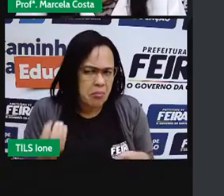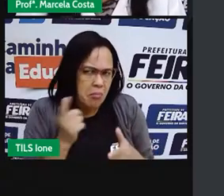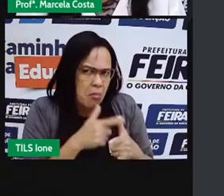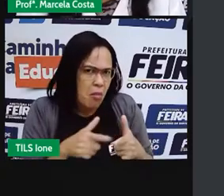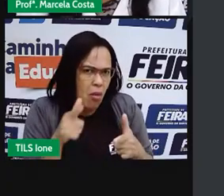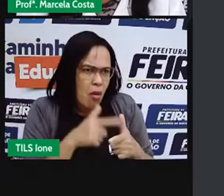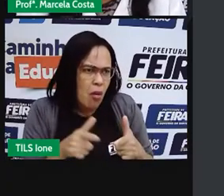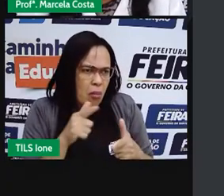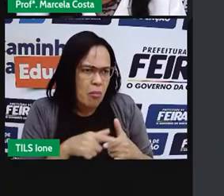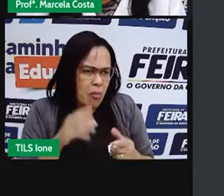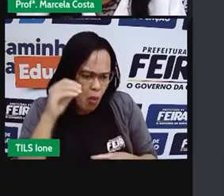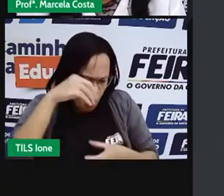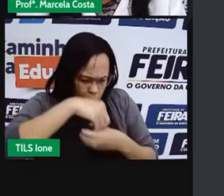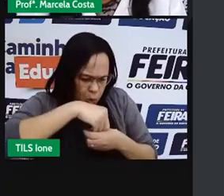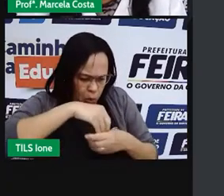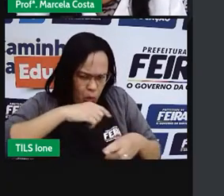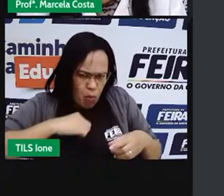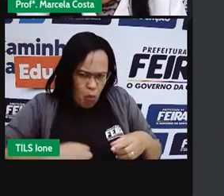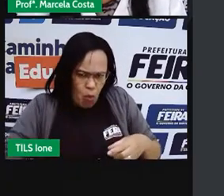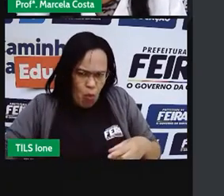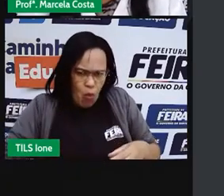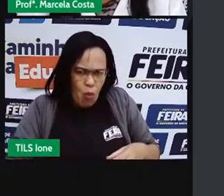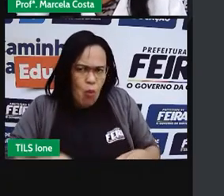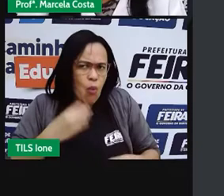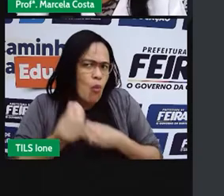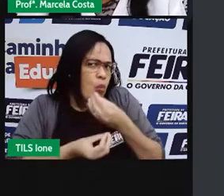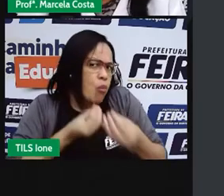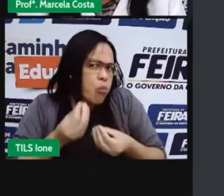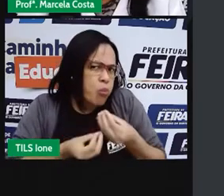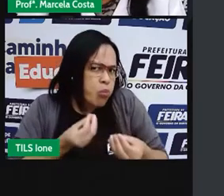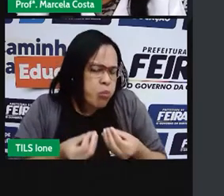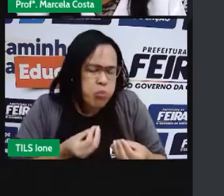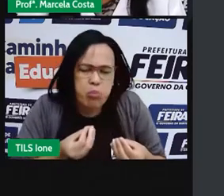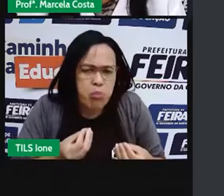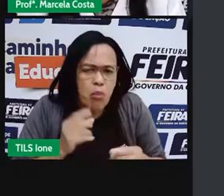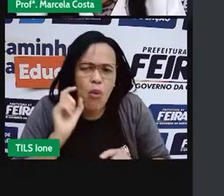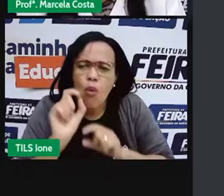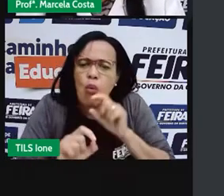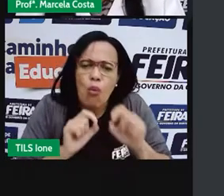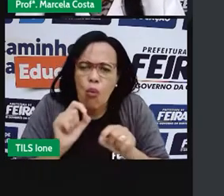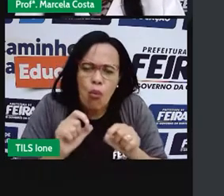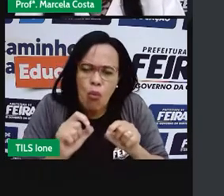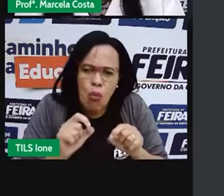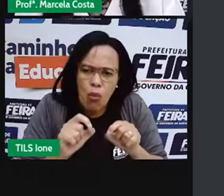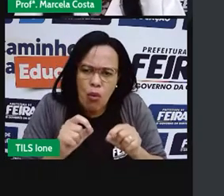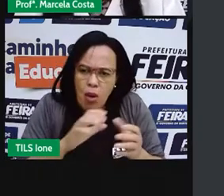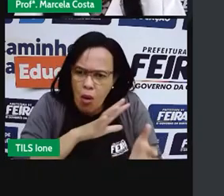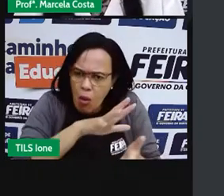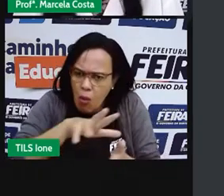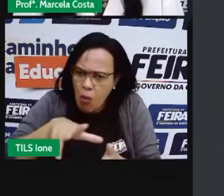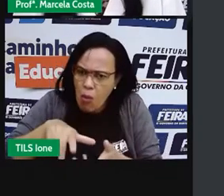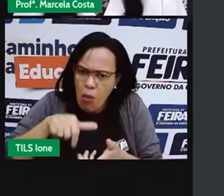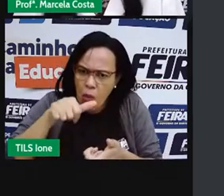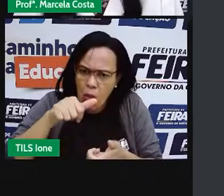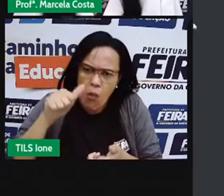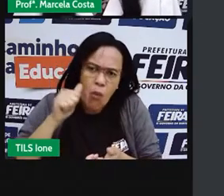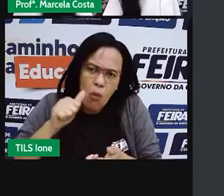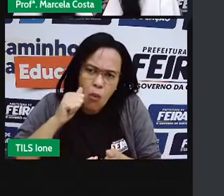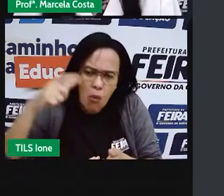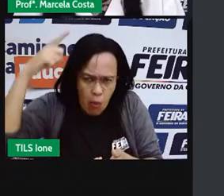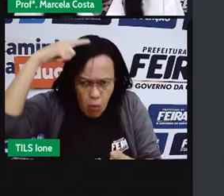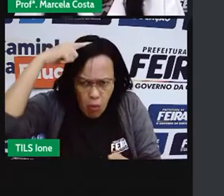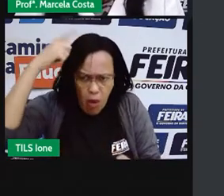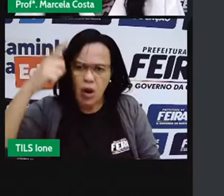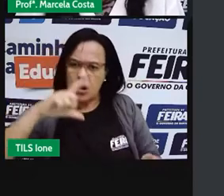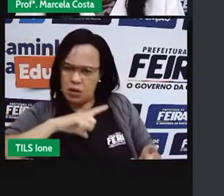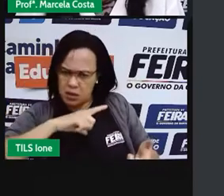Problemas gastrointestinais e flatulências das mais encantadoras princesas do mundo? O que significa isso,